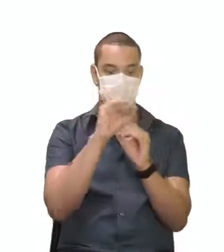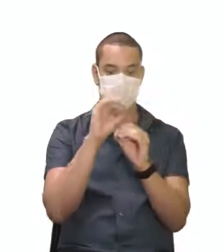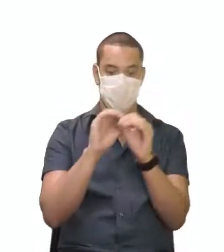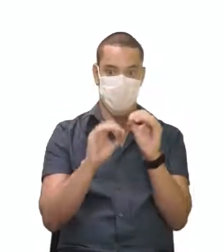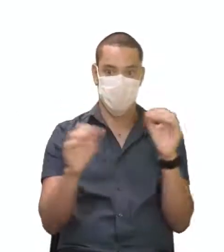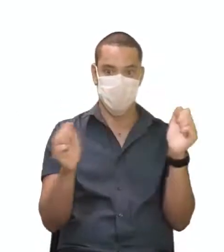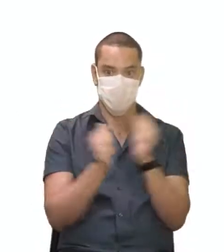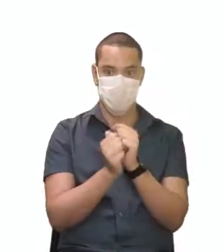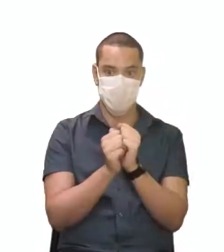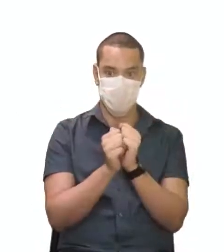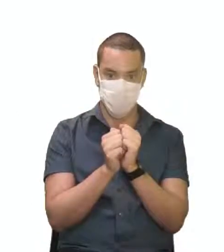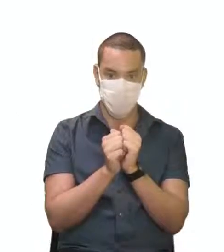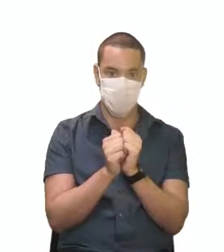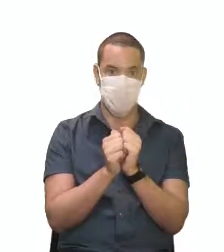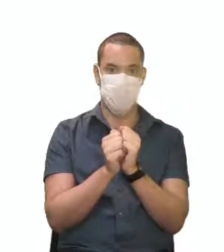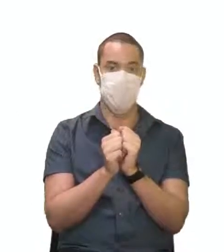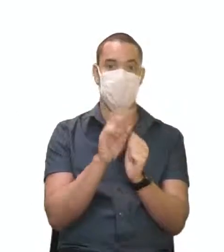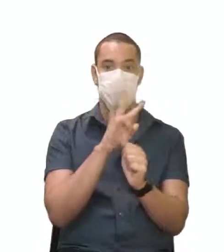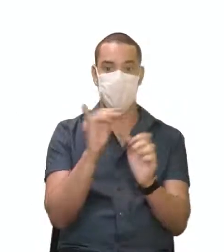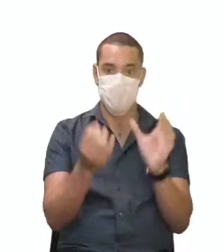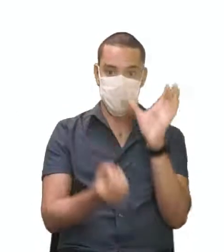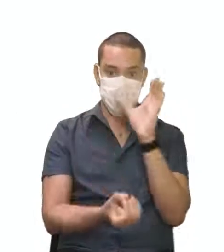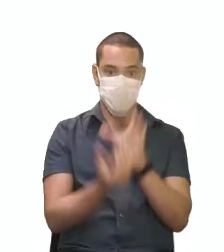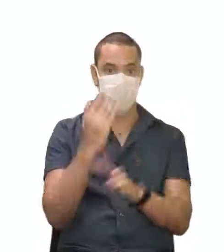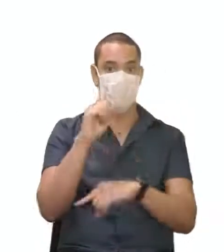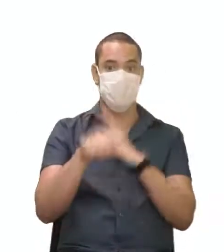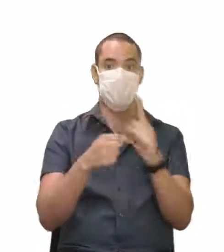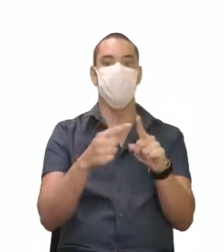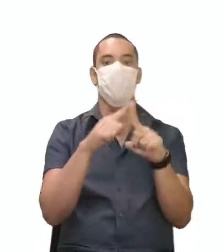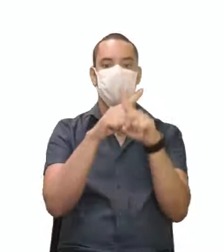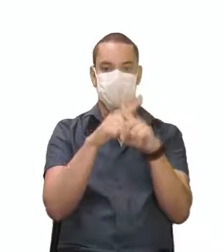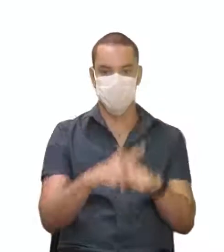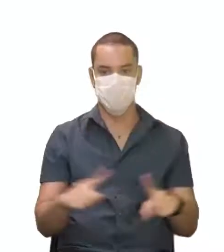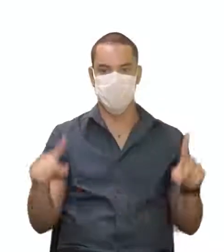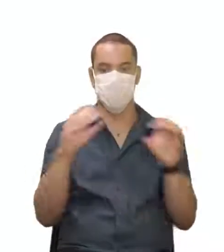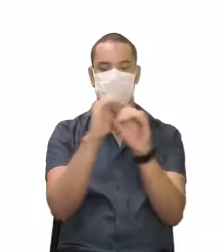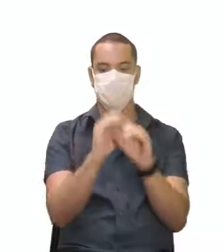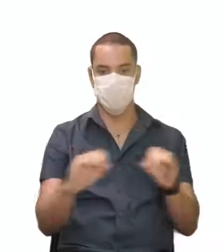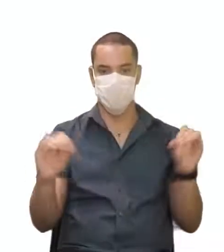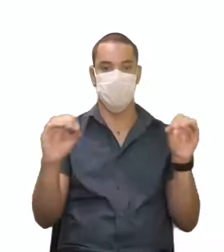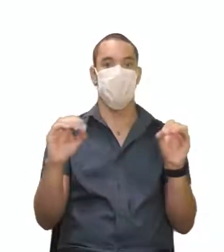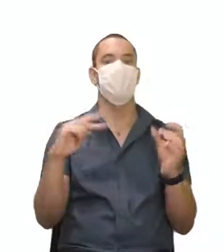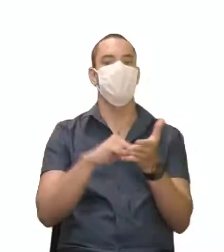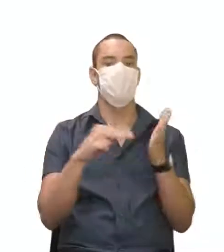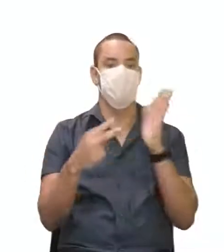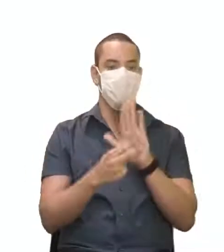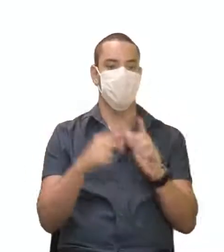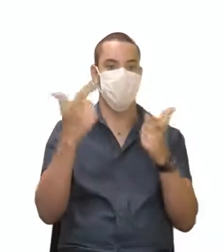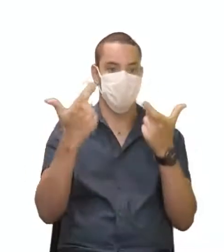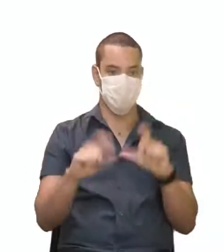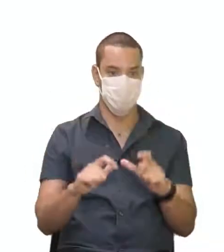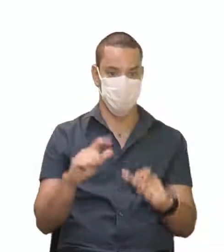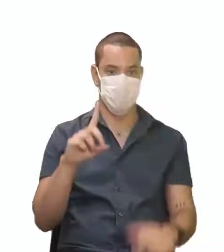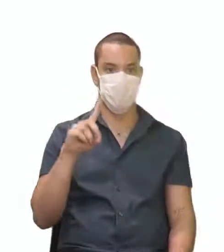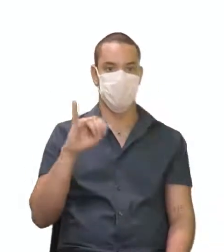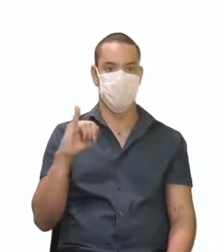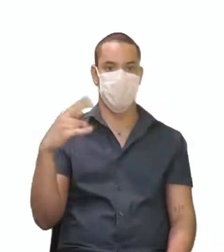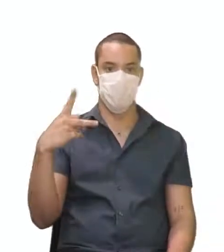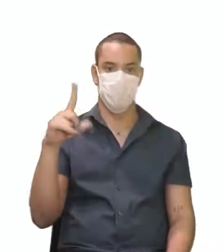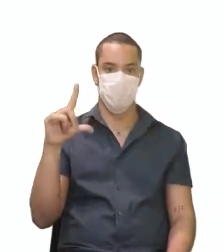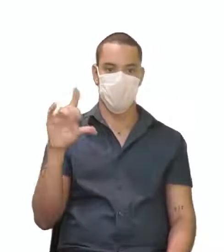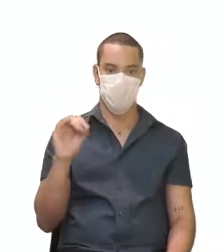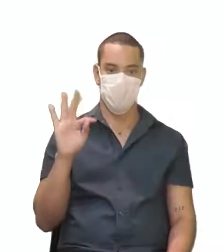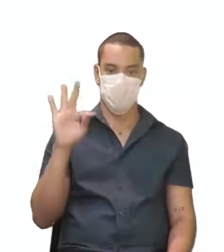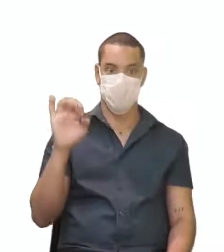eles vão ficar unidinhos ali, tá? Formando esses quiasmas e depois eles vão se separar. E isso é marcado na fase do diplóteno, tá